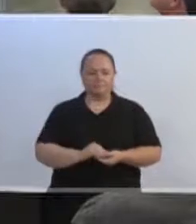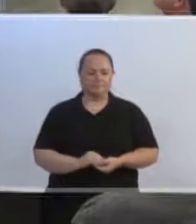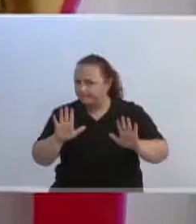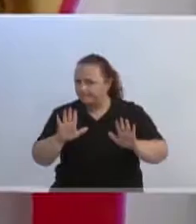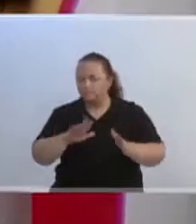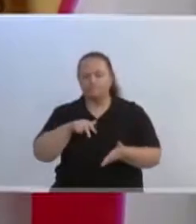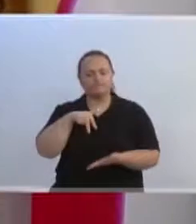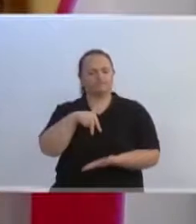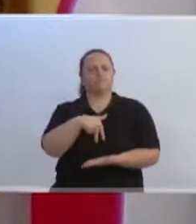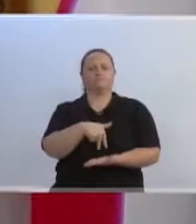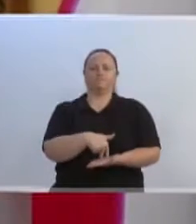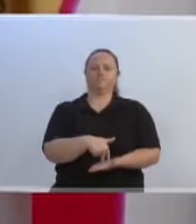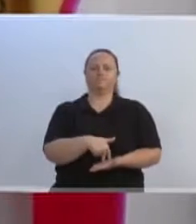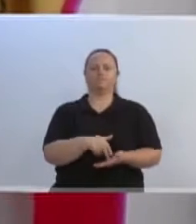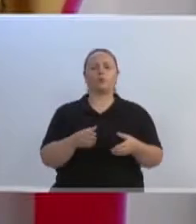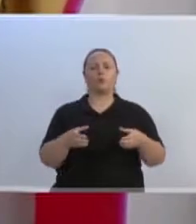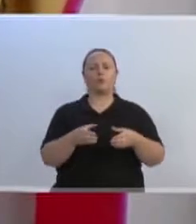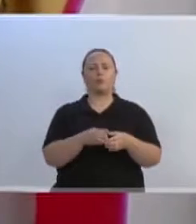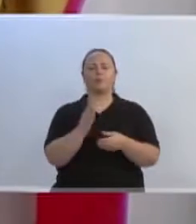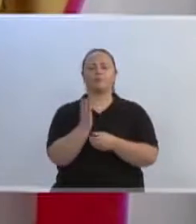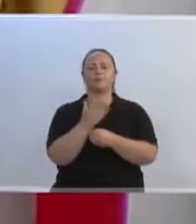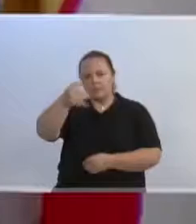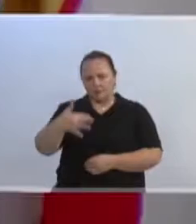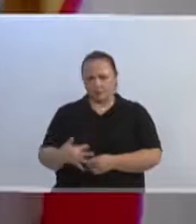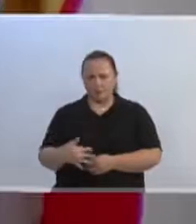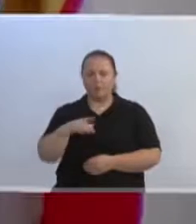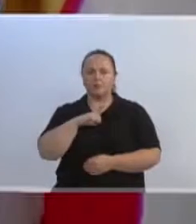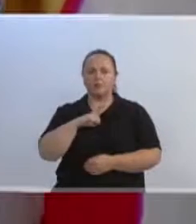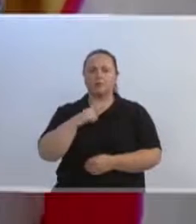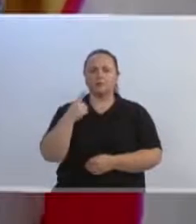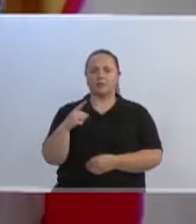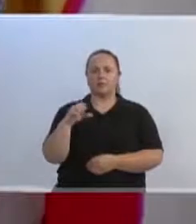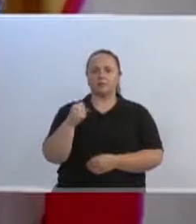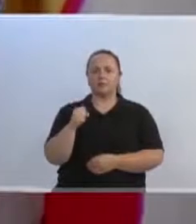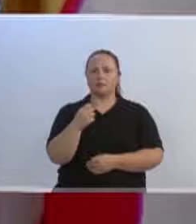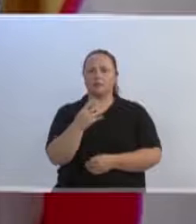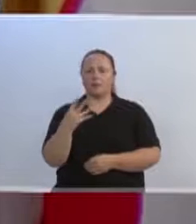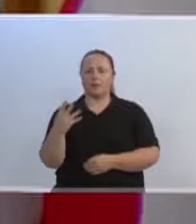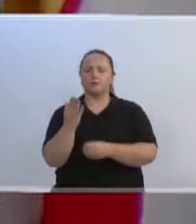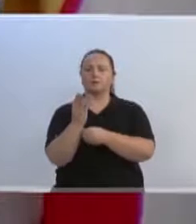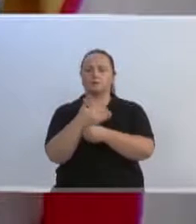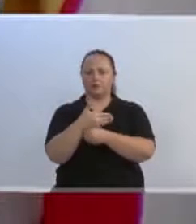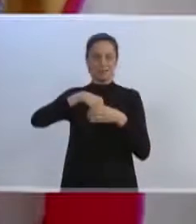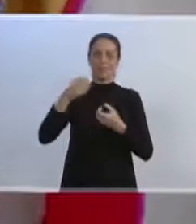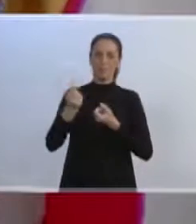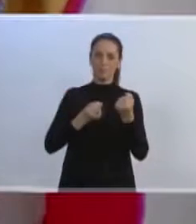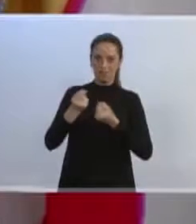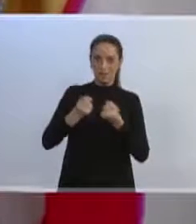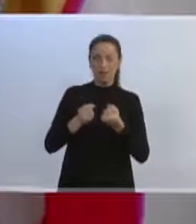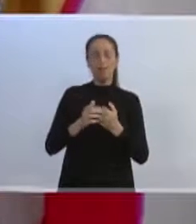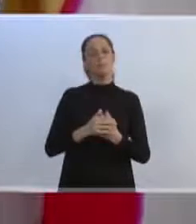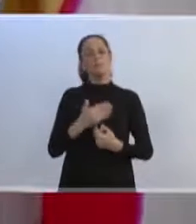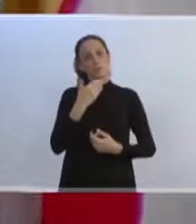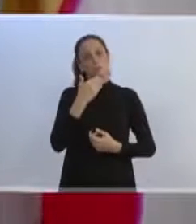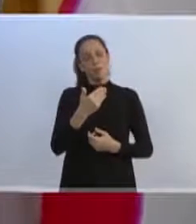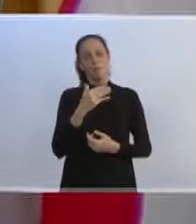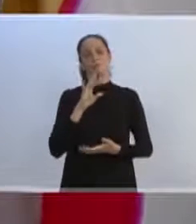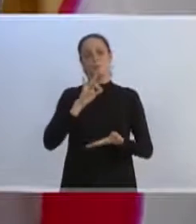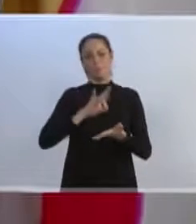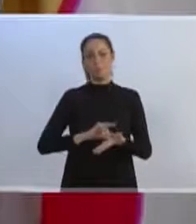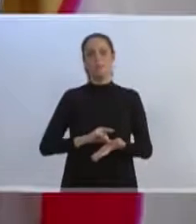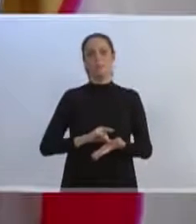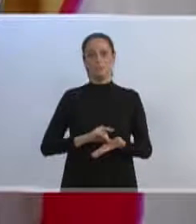destacaram a violência nas ruas, mobilidade, regularização dos serviços, respeito ao próximo, seja